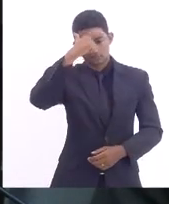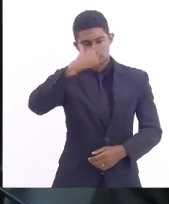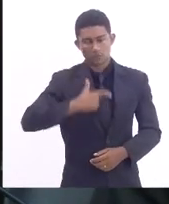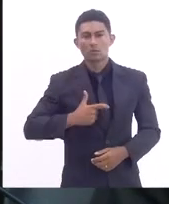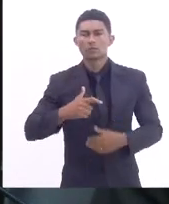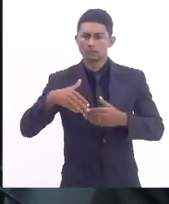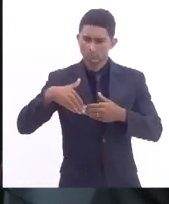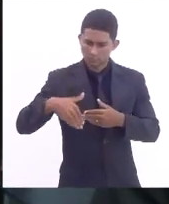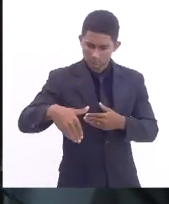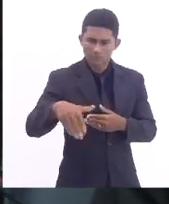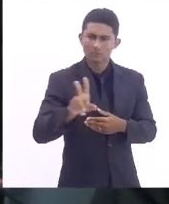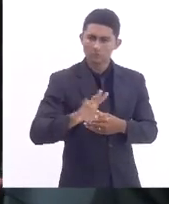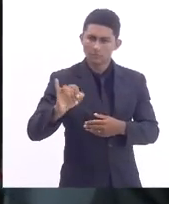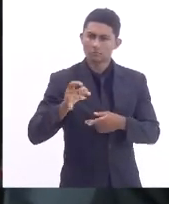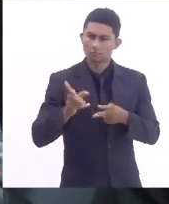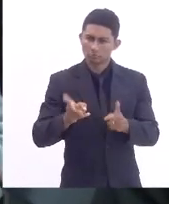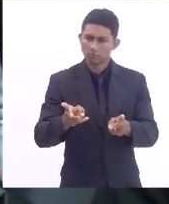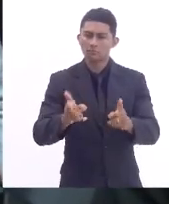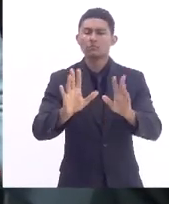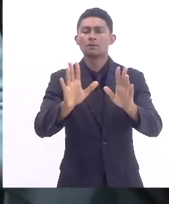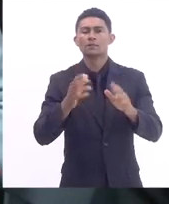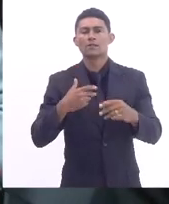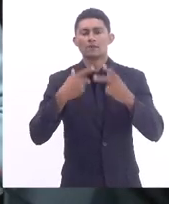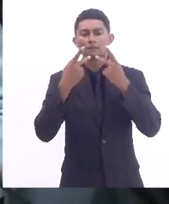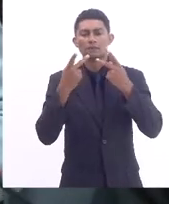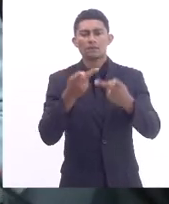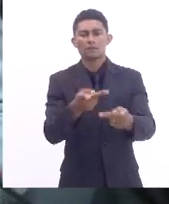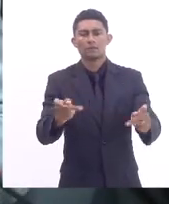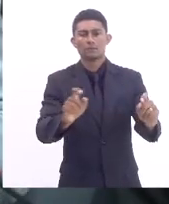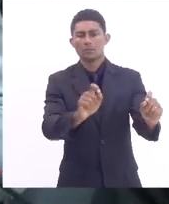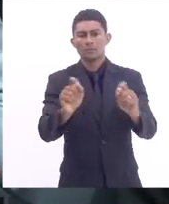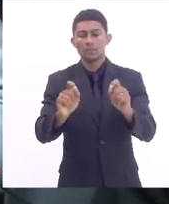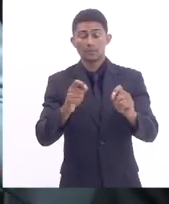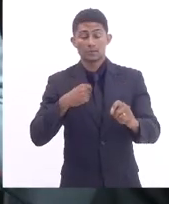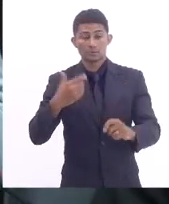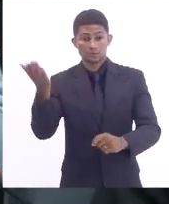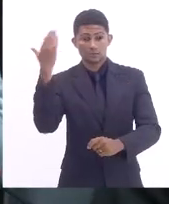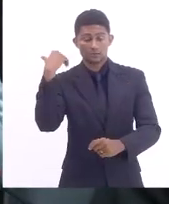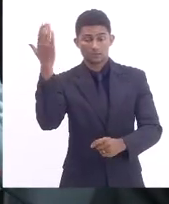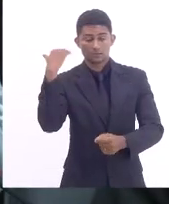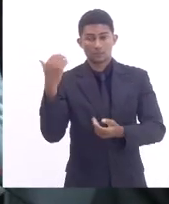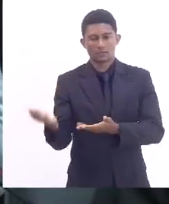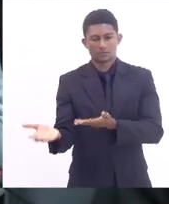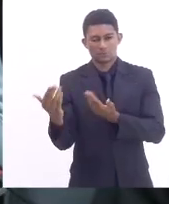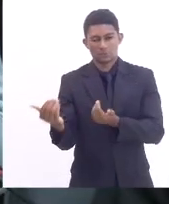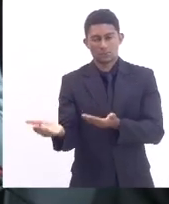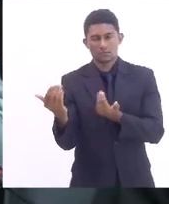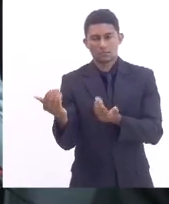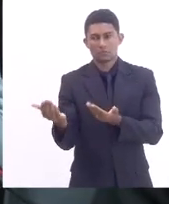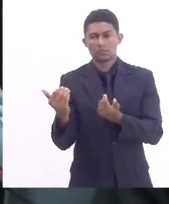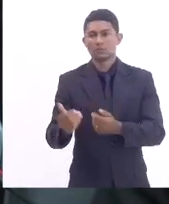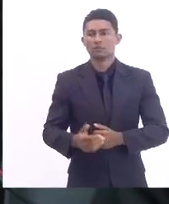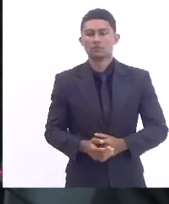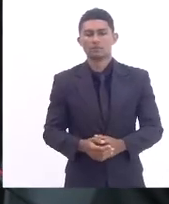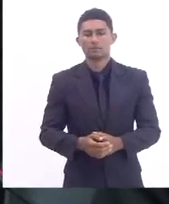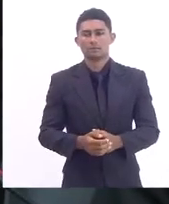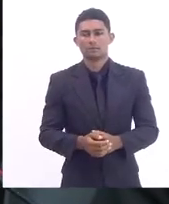construída e o que ele se tá o seguinte eu quando muito novo eu comecei a